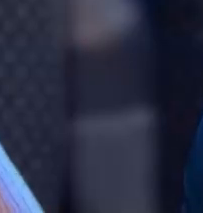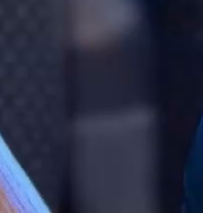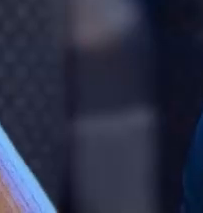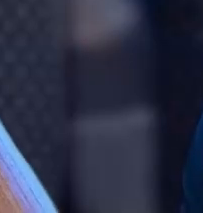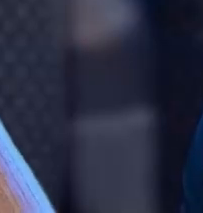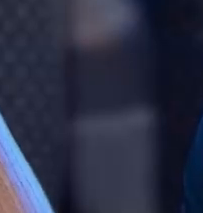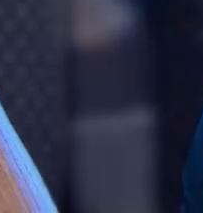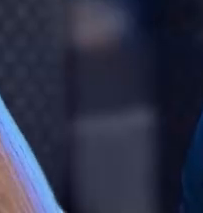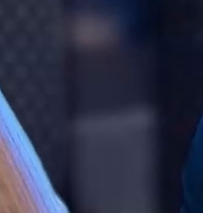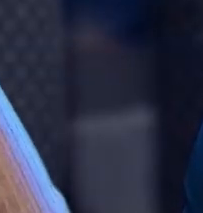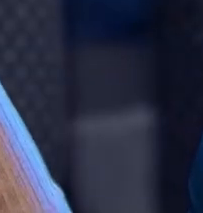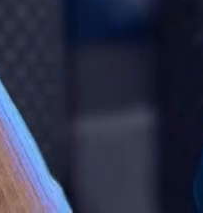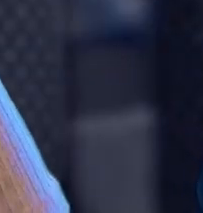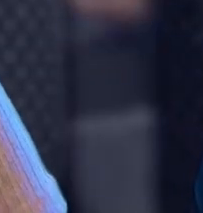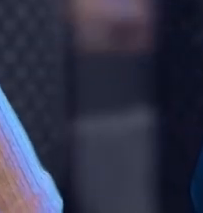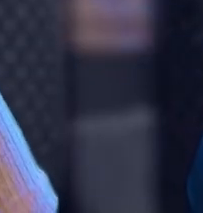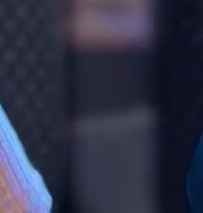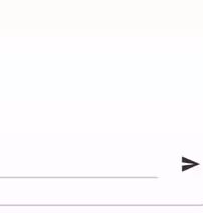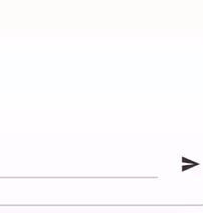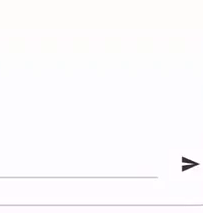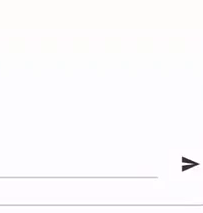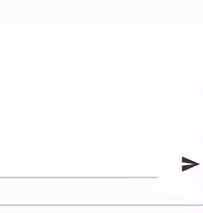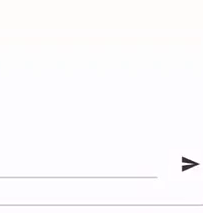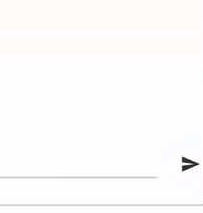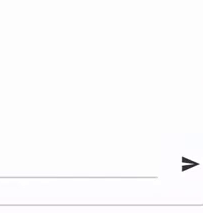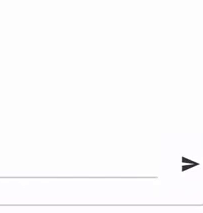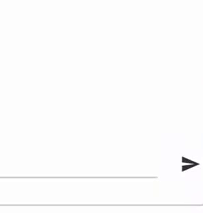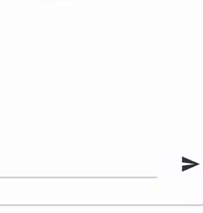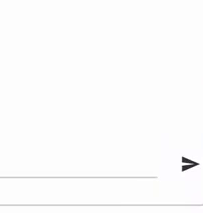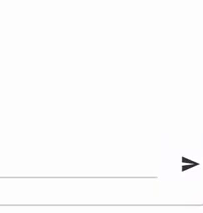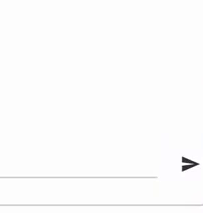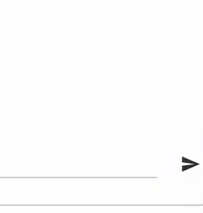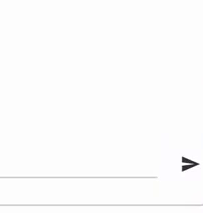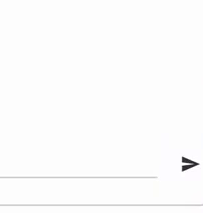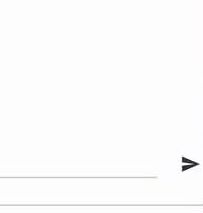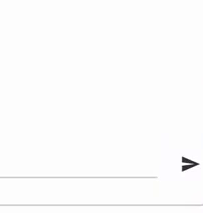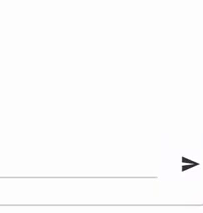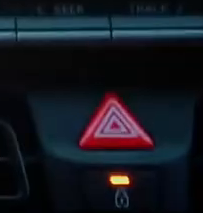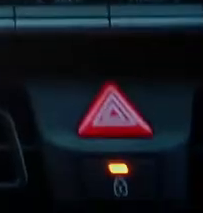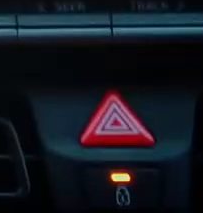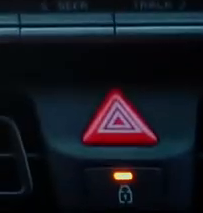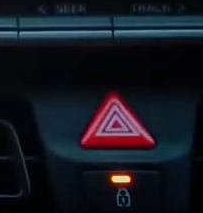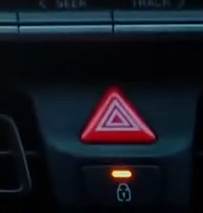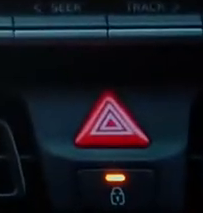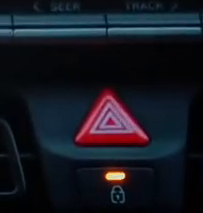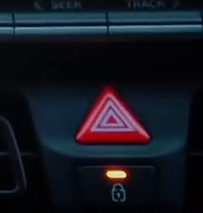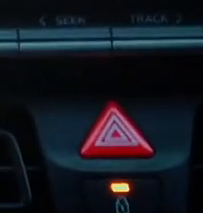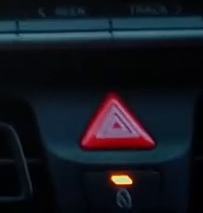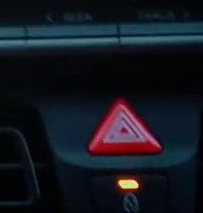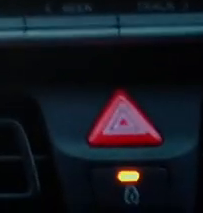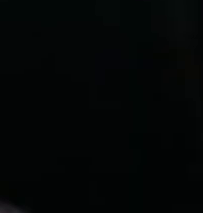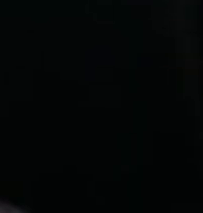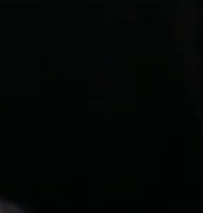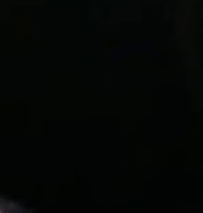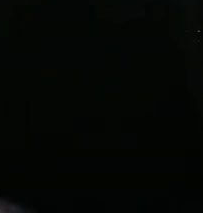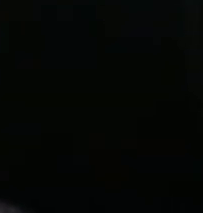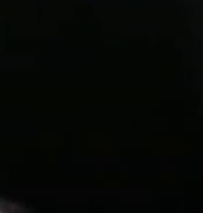elas expandindo as diferentes formas de contar e ouvir